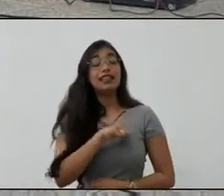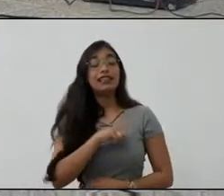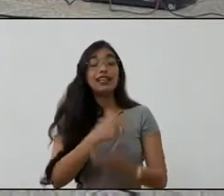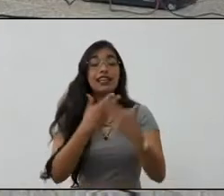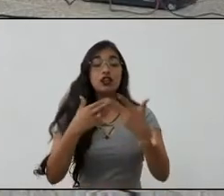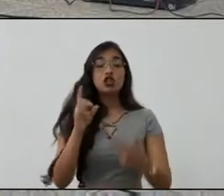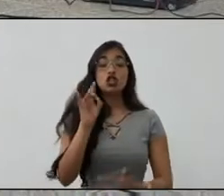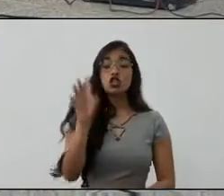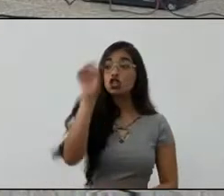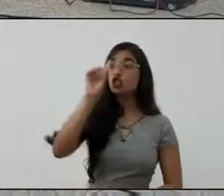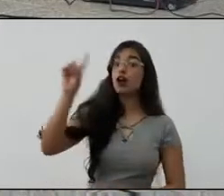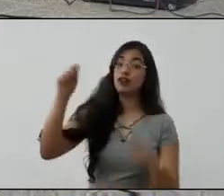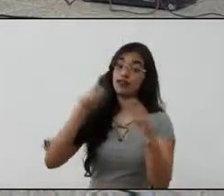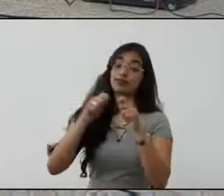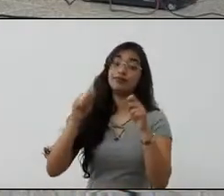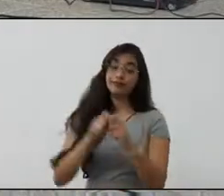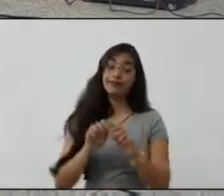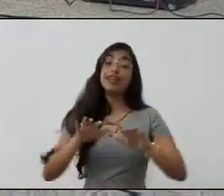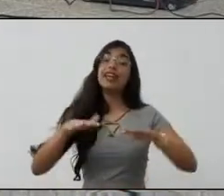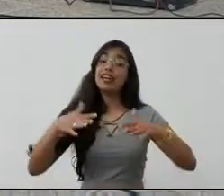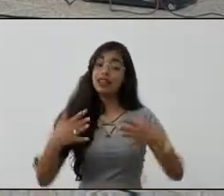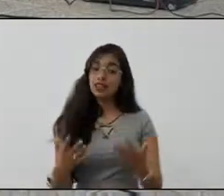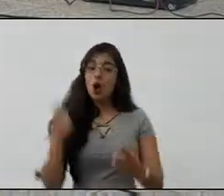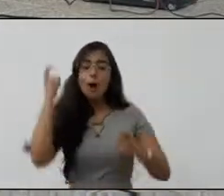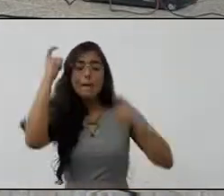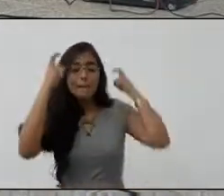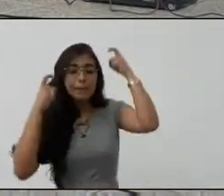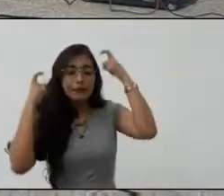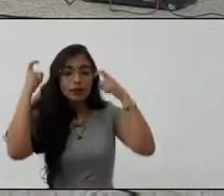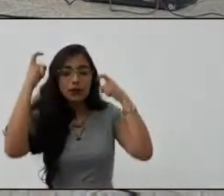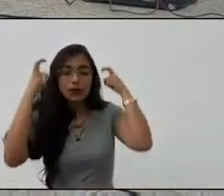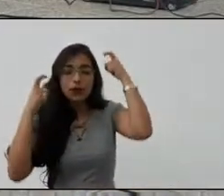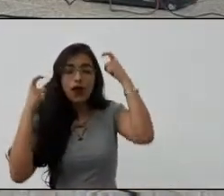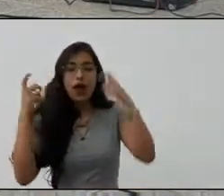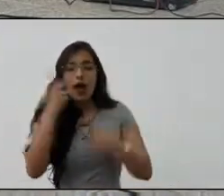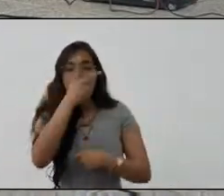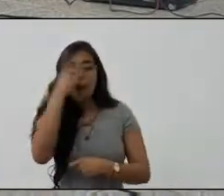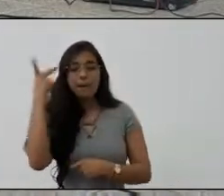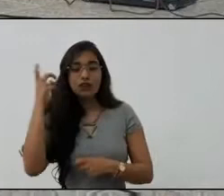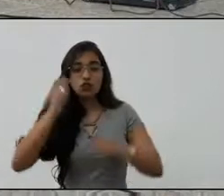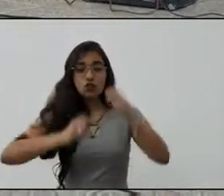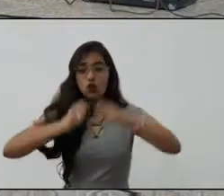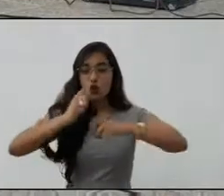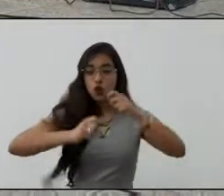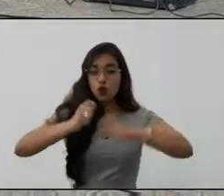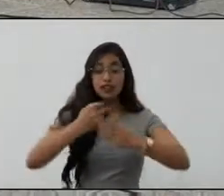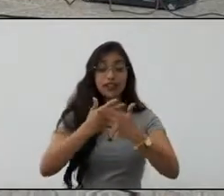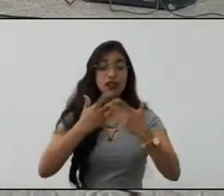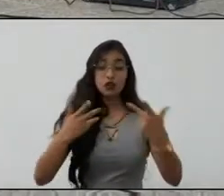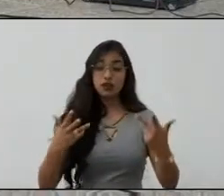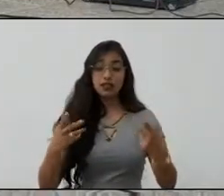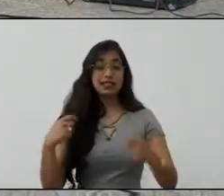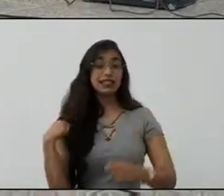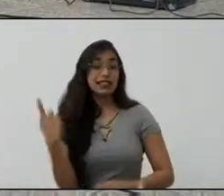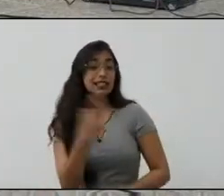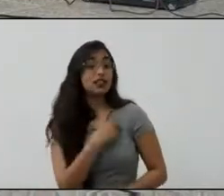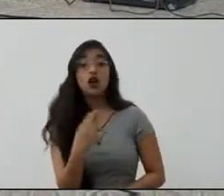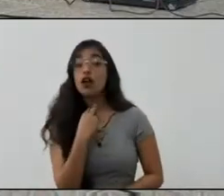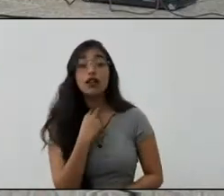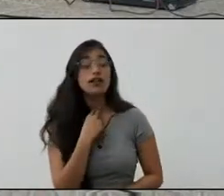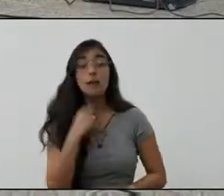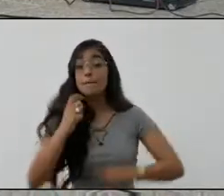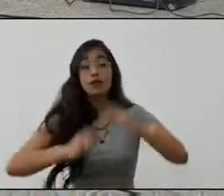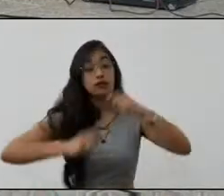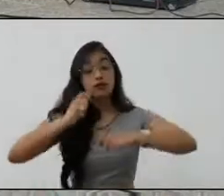fazer. Então a preocupação leva a pessoa a querer controlar o incontrolável. E